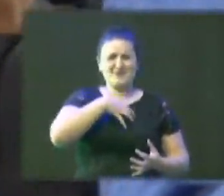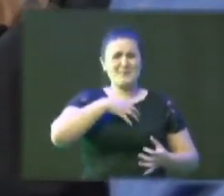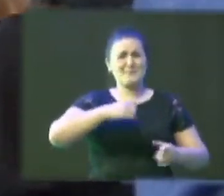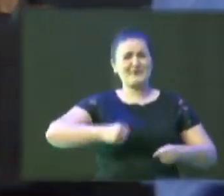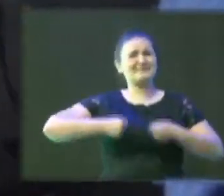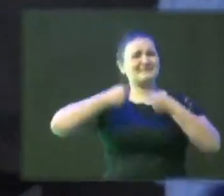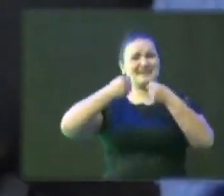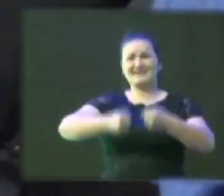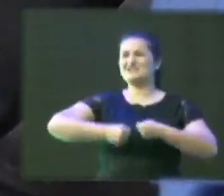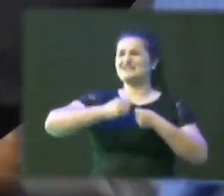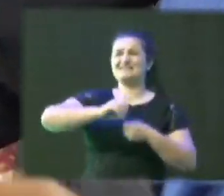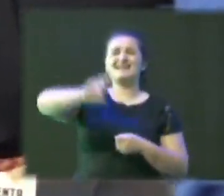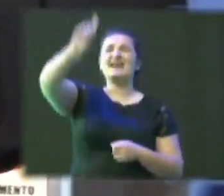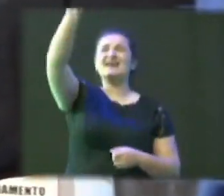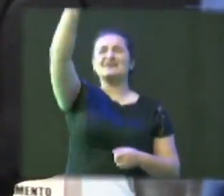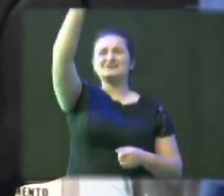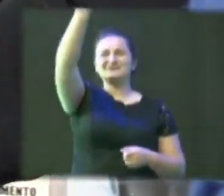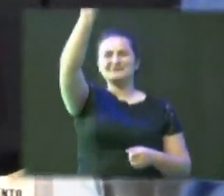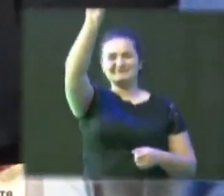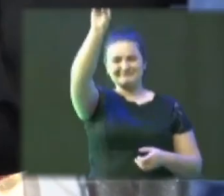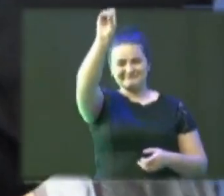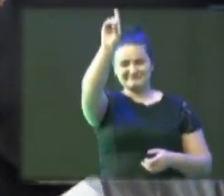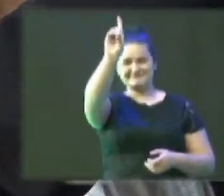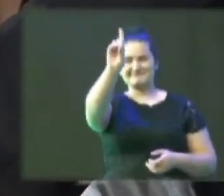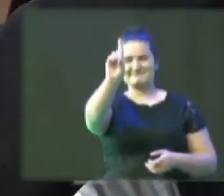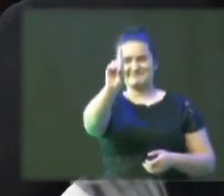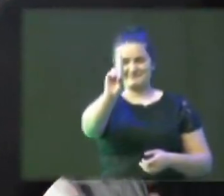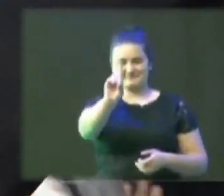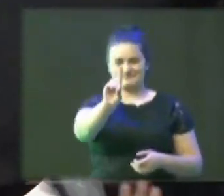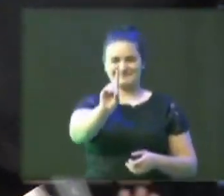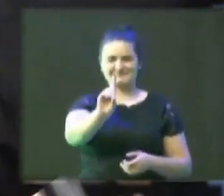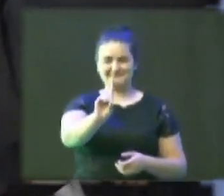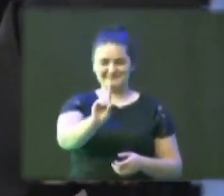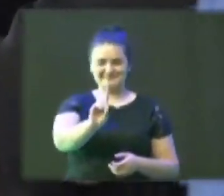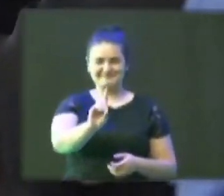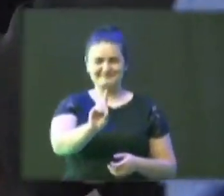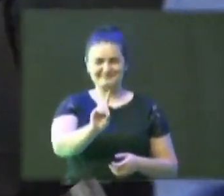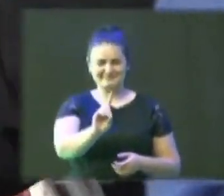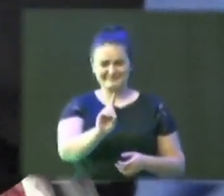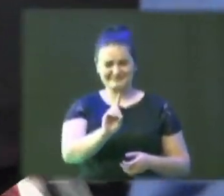é o poder de Deus caindo.